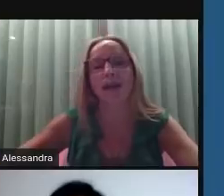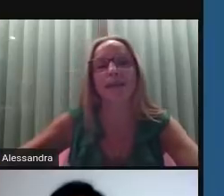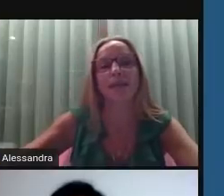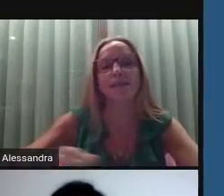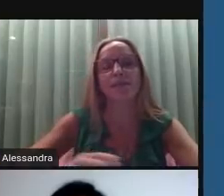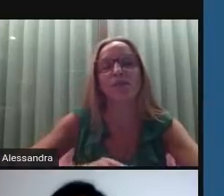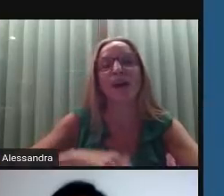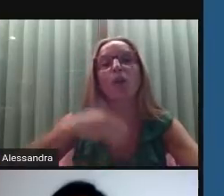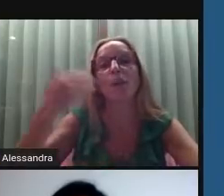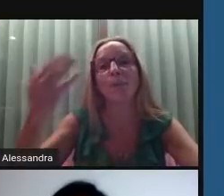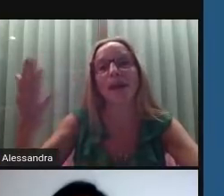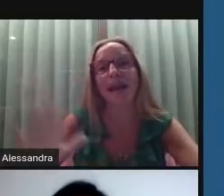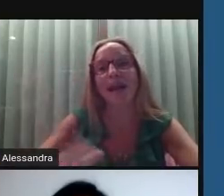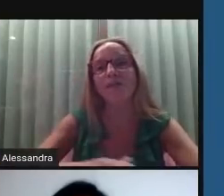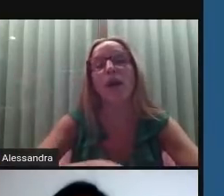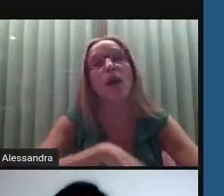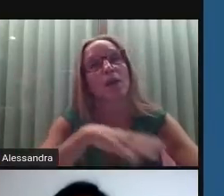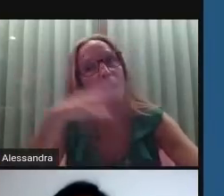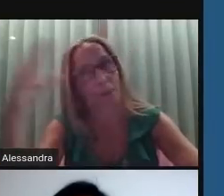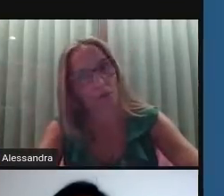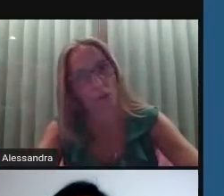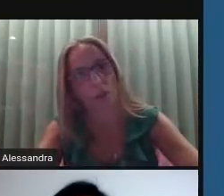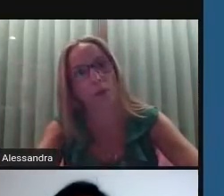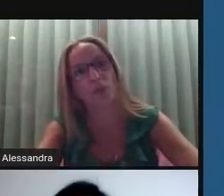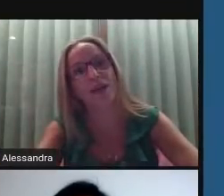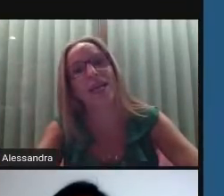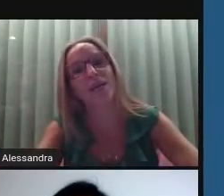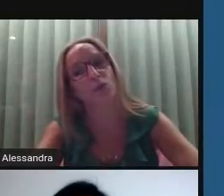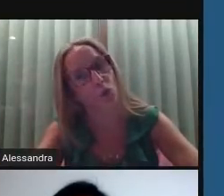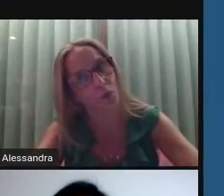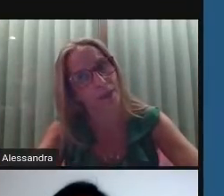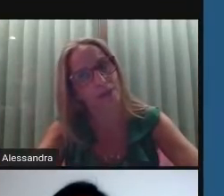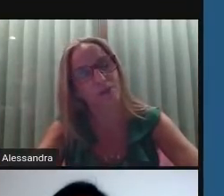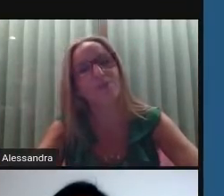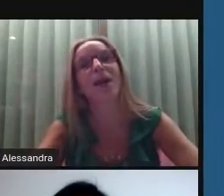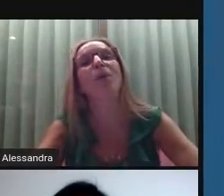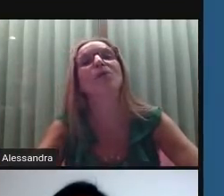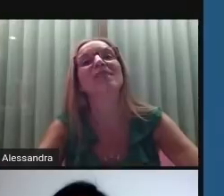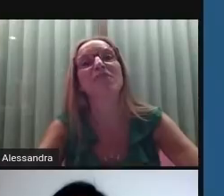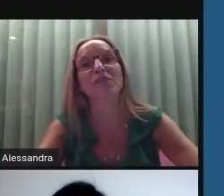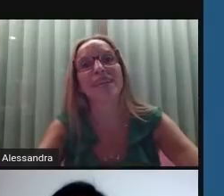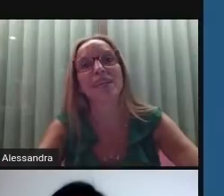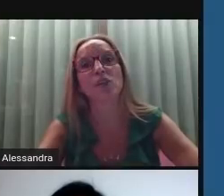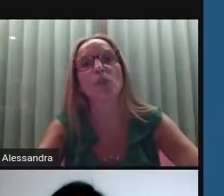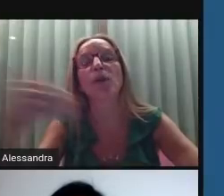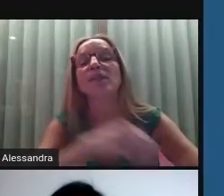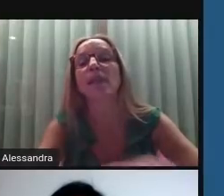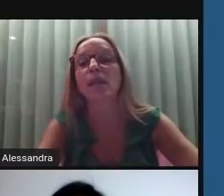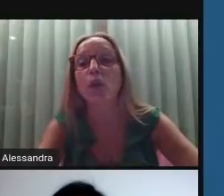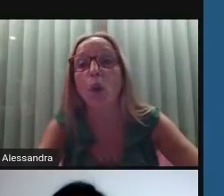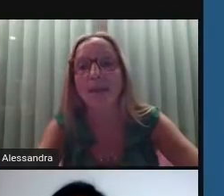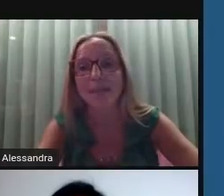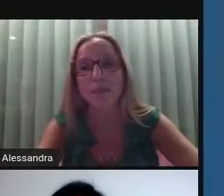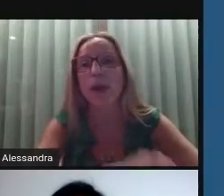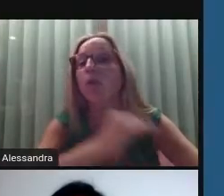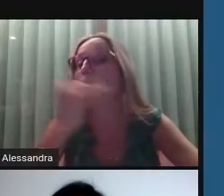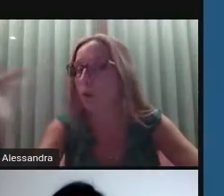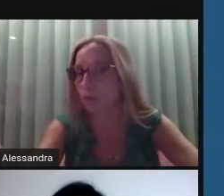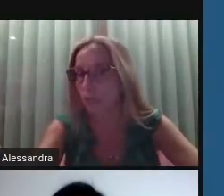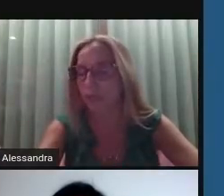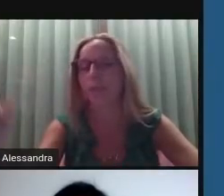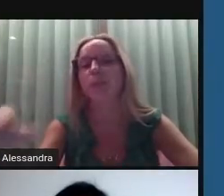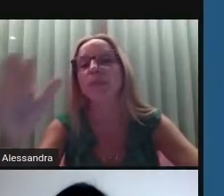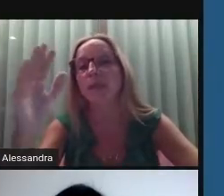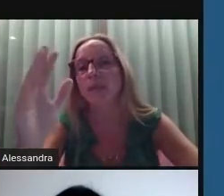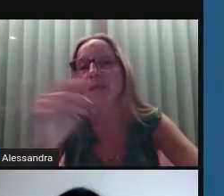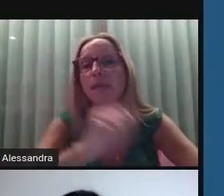sapato, a criança fala uma palavra, a professora pode falar do começo, o desafio daquele jogo pode ser que comece igual